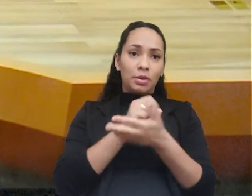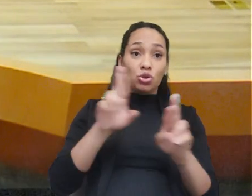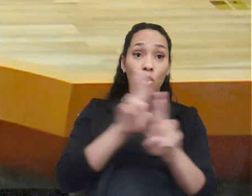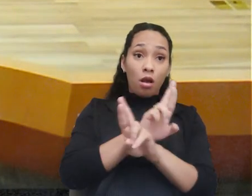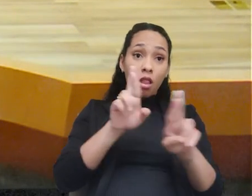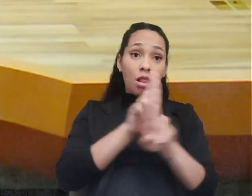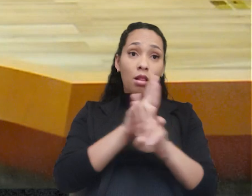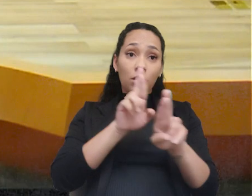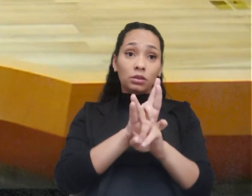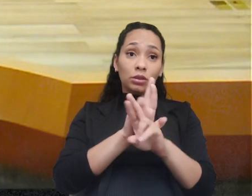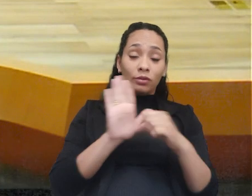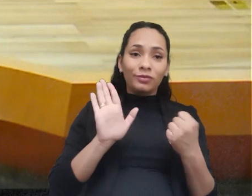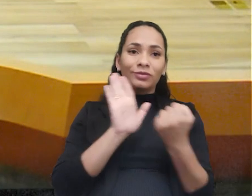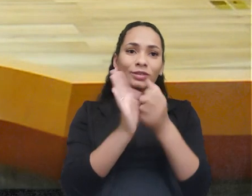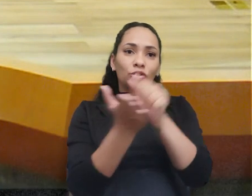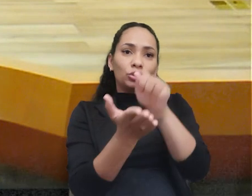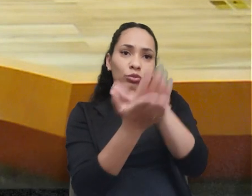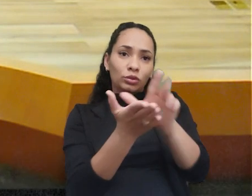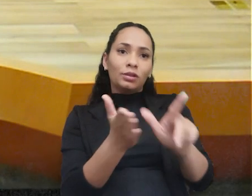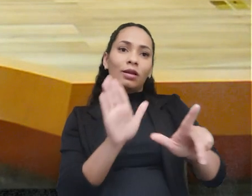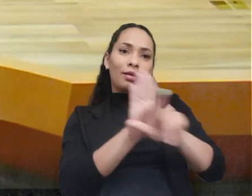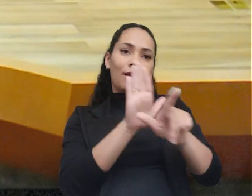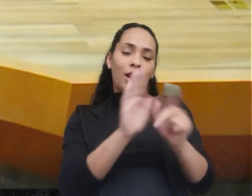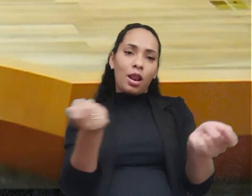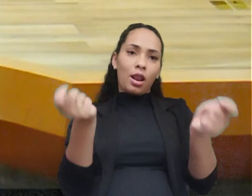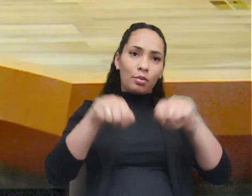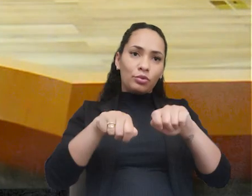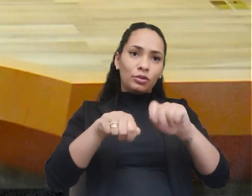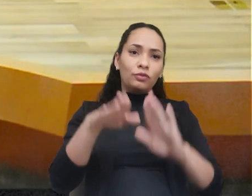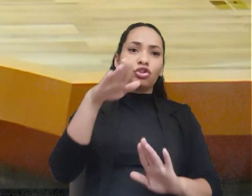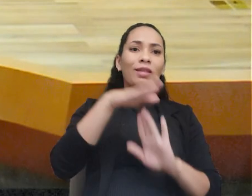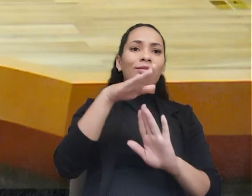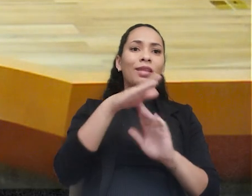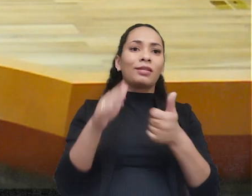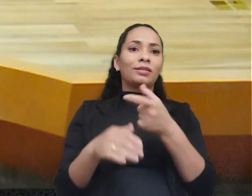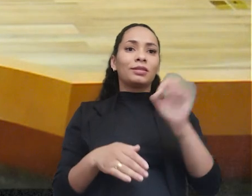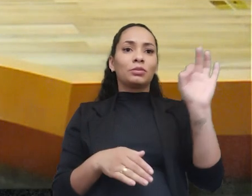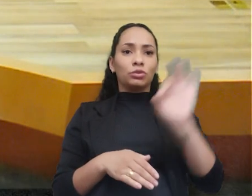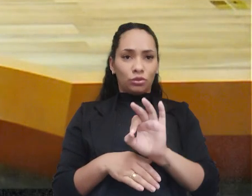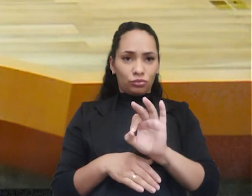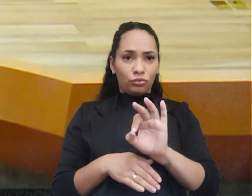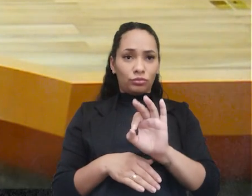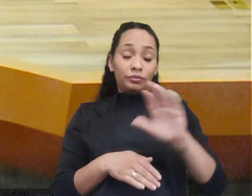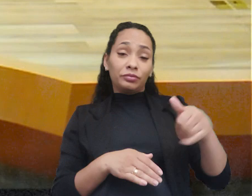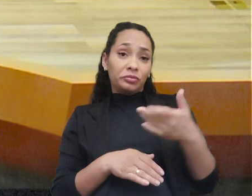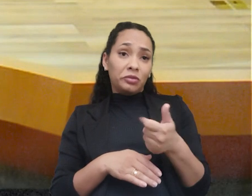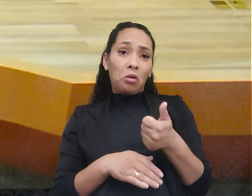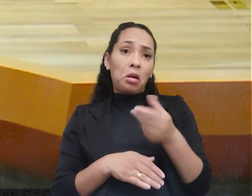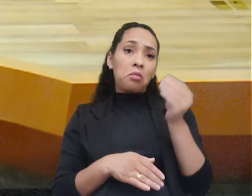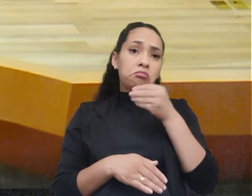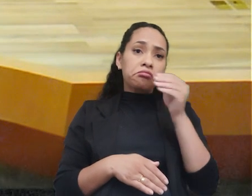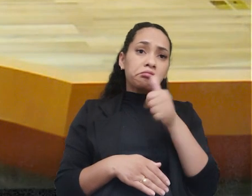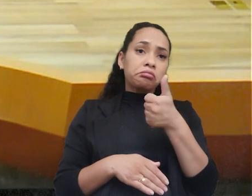relação à fixação da multa que a lei permite até 100%. No caso, como o valor era pequeno, o juiz aplicou